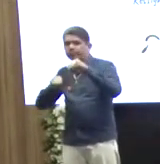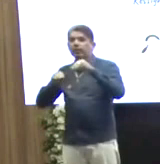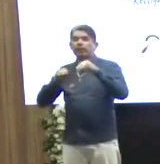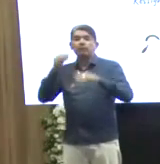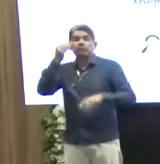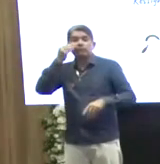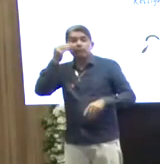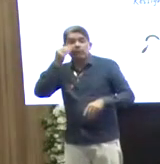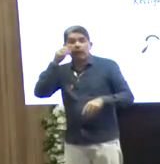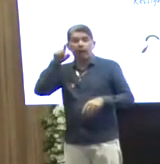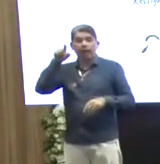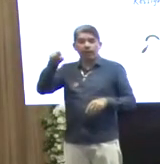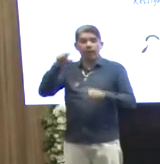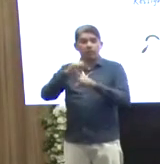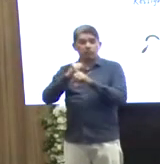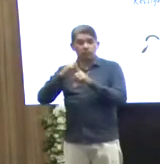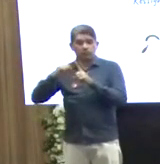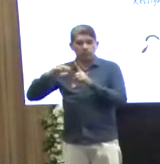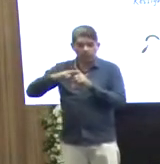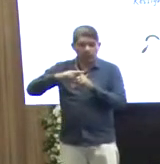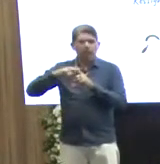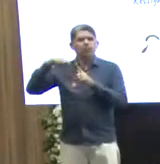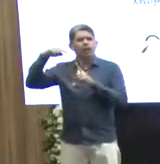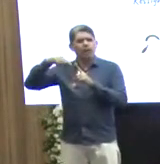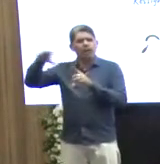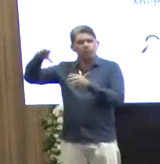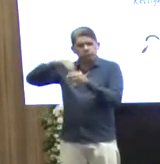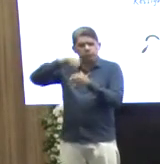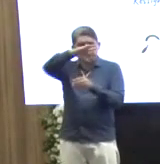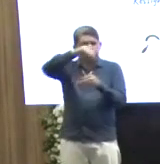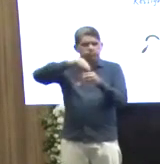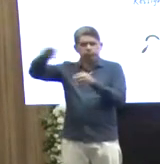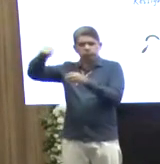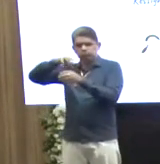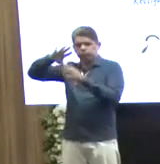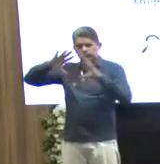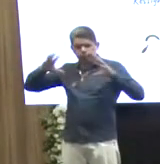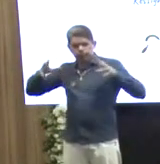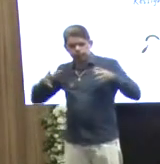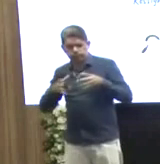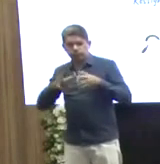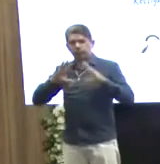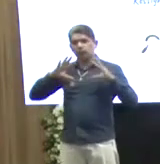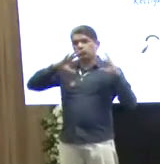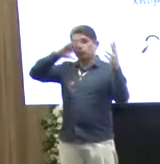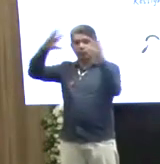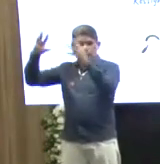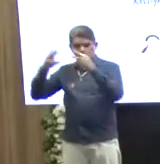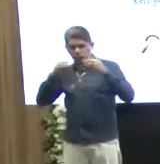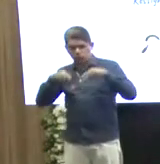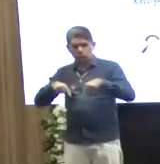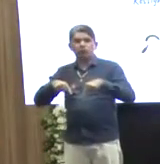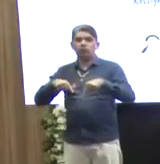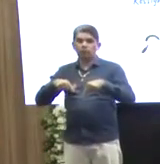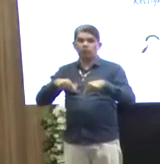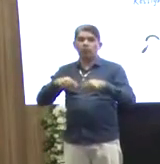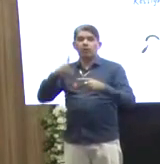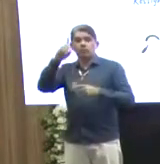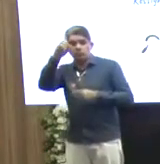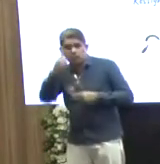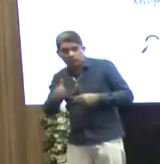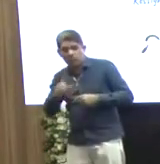separado do mundo, somos nós. Alguns de nós que nos organizamos, alguns de nós que bebemos na fonte de outras referências, alguns de